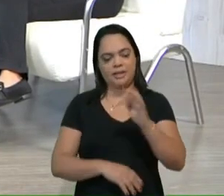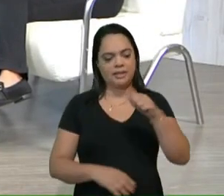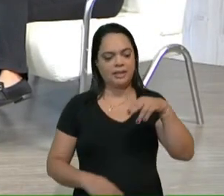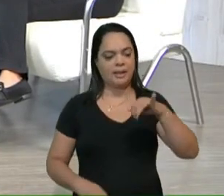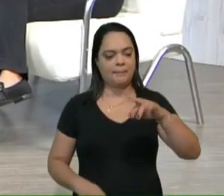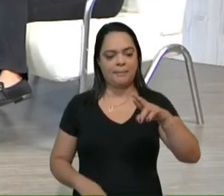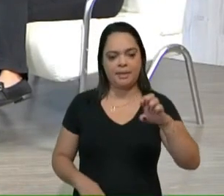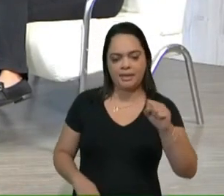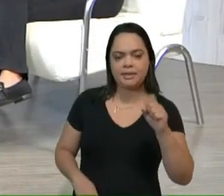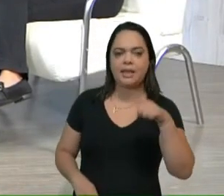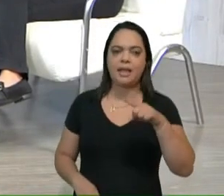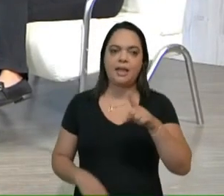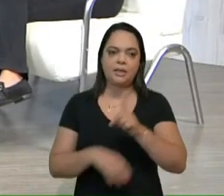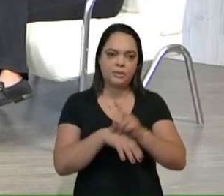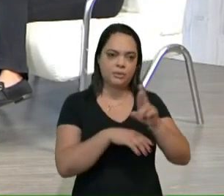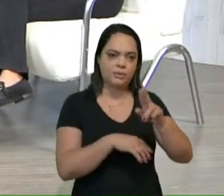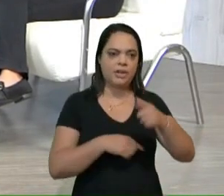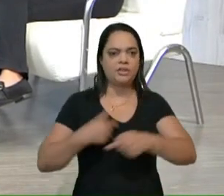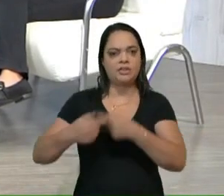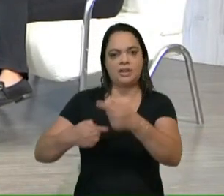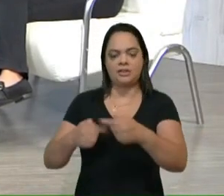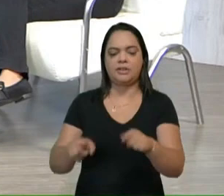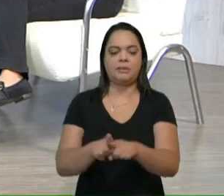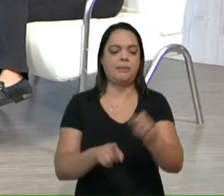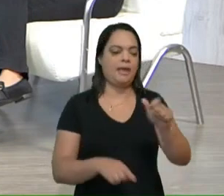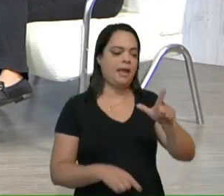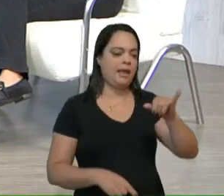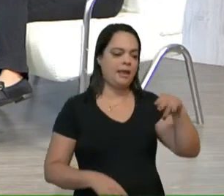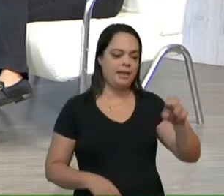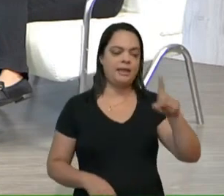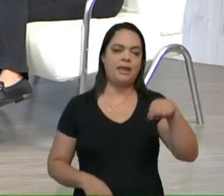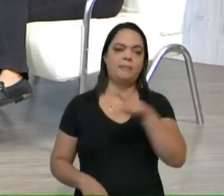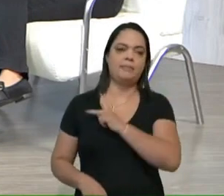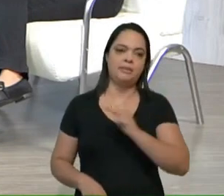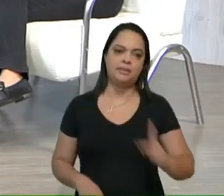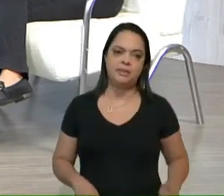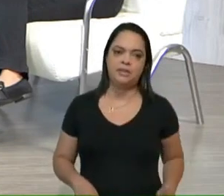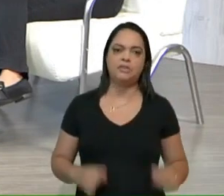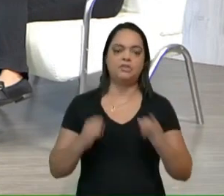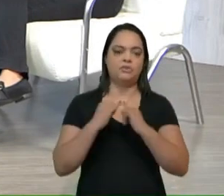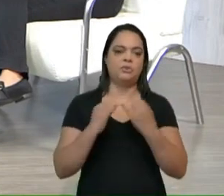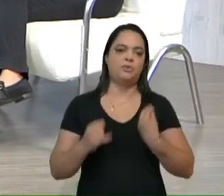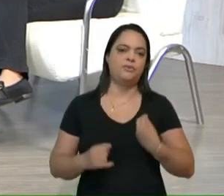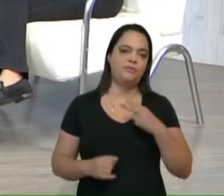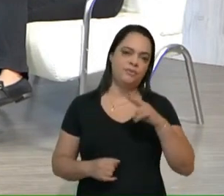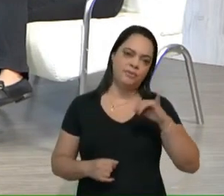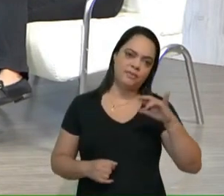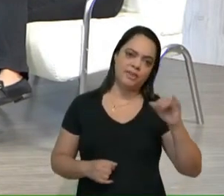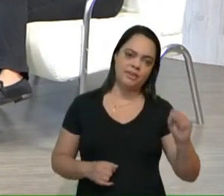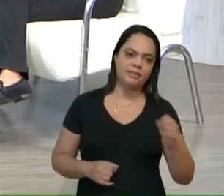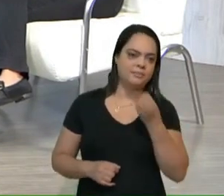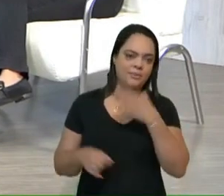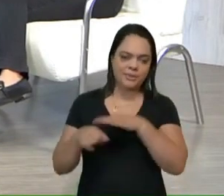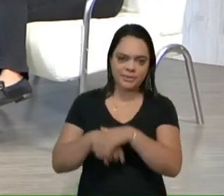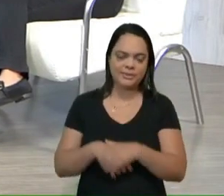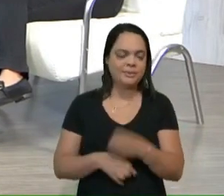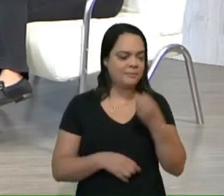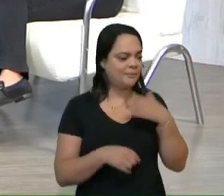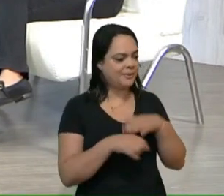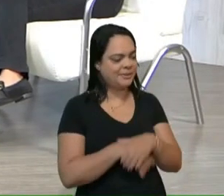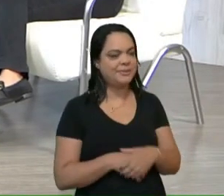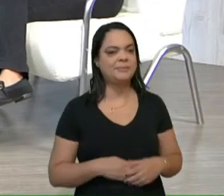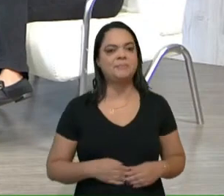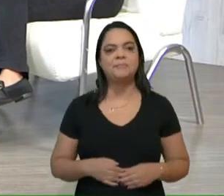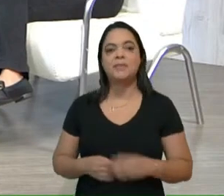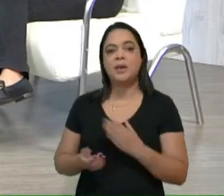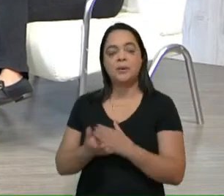Sabrina Rodrigues que é Doutora Em genética e a Aline Juliane que é Presidente do Instituto viva Íris Boa noite para vocês boa noite boa noite bom pra gente começar então